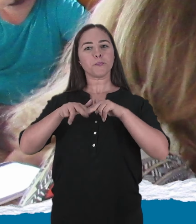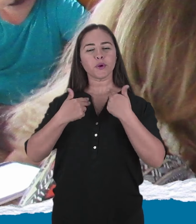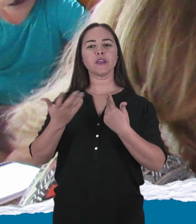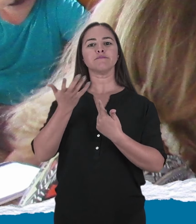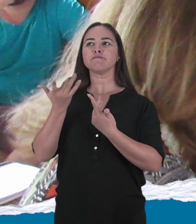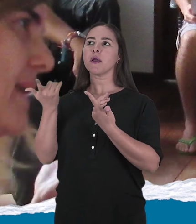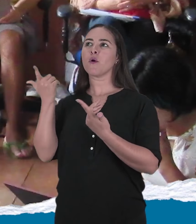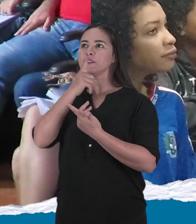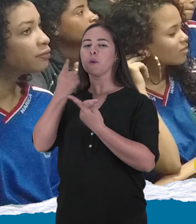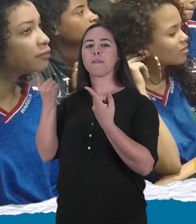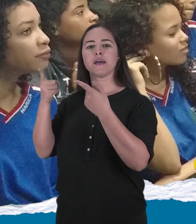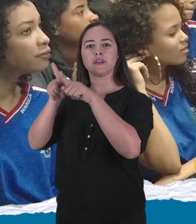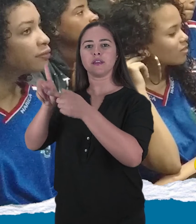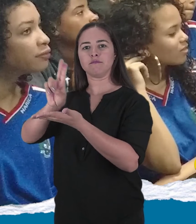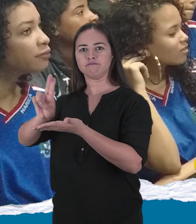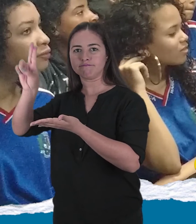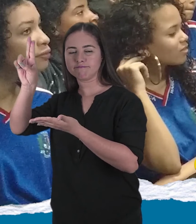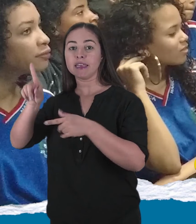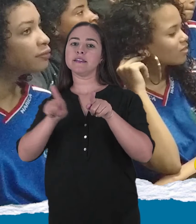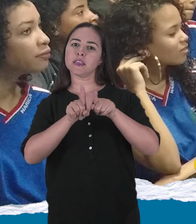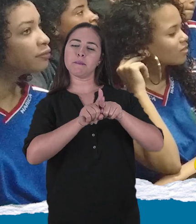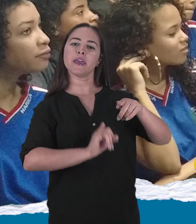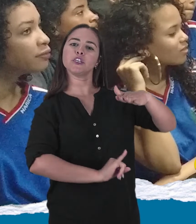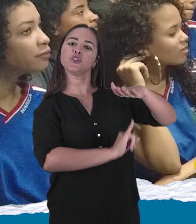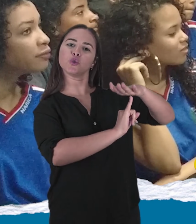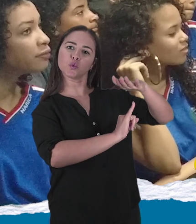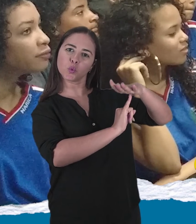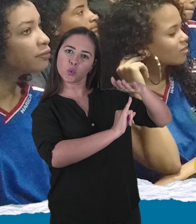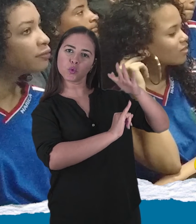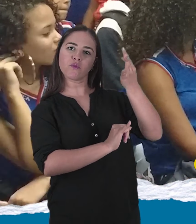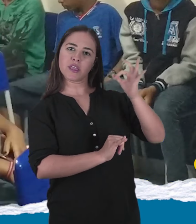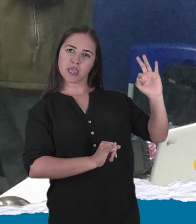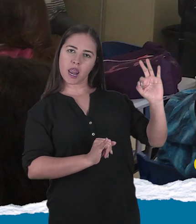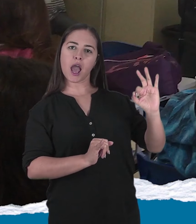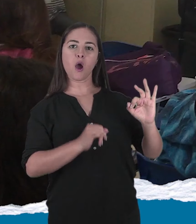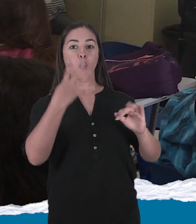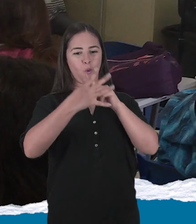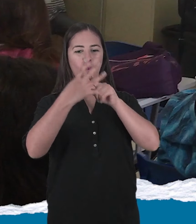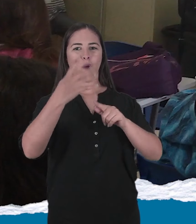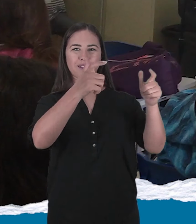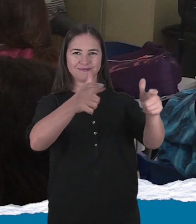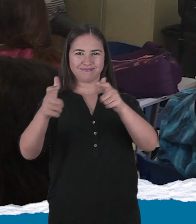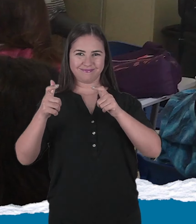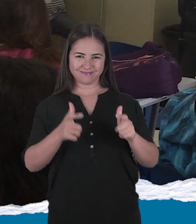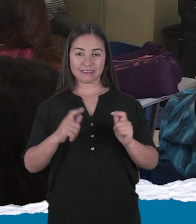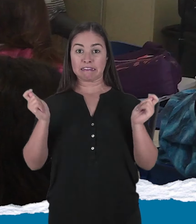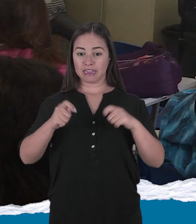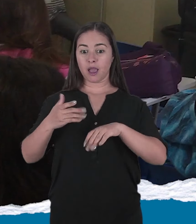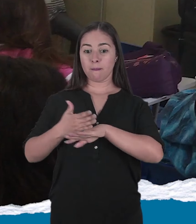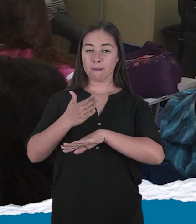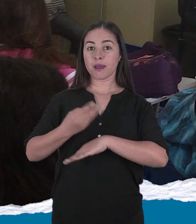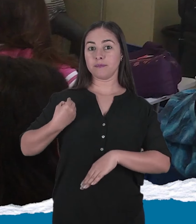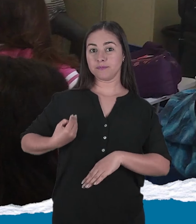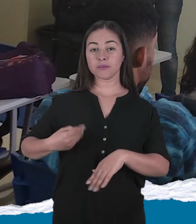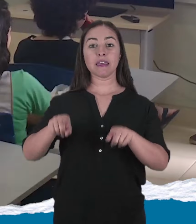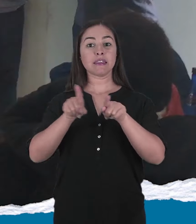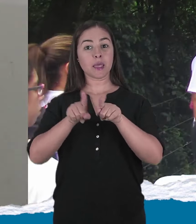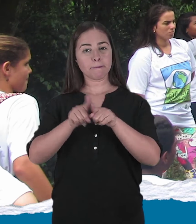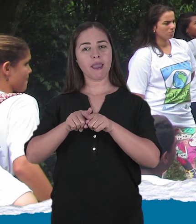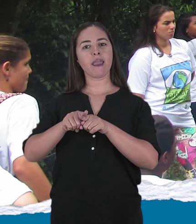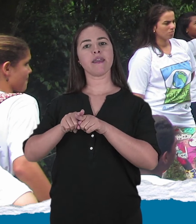com universidades e principalmente com o Instituto Federal, nos 4 territórios onde ele pudesse participar, e a rede